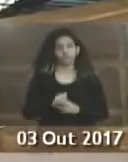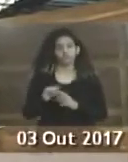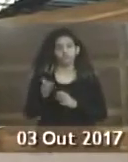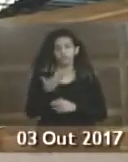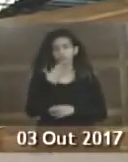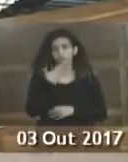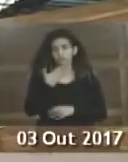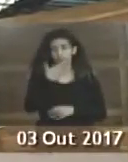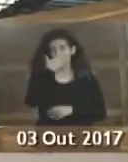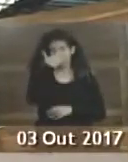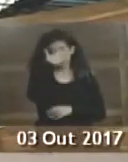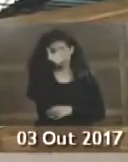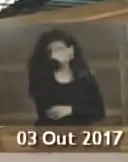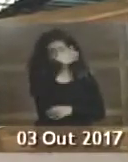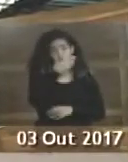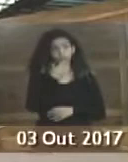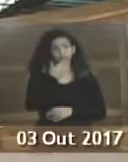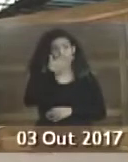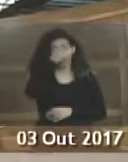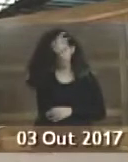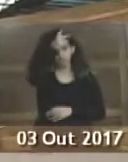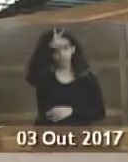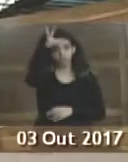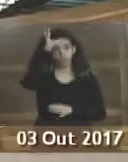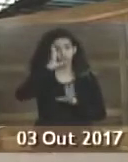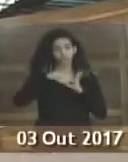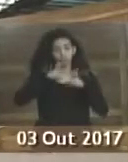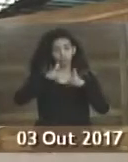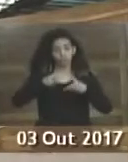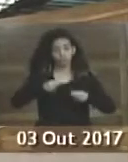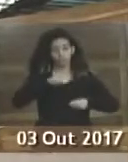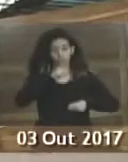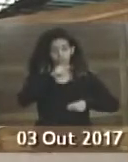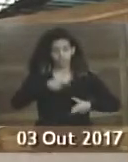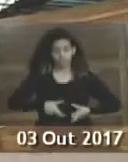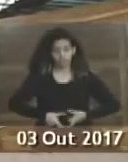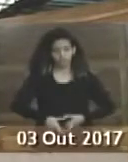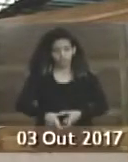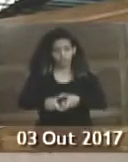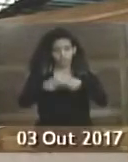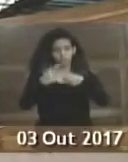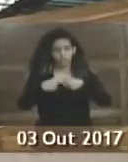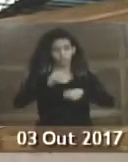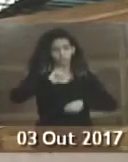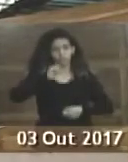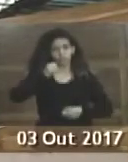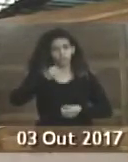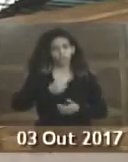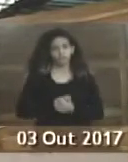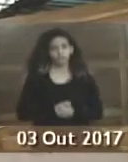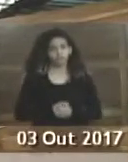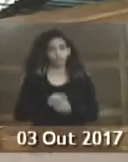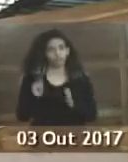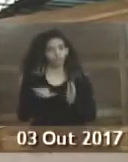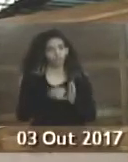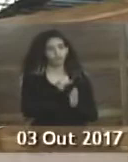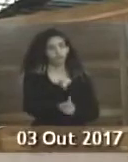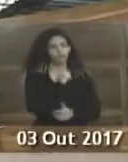número 467/17, indicando ao prefeito a limpeza de rede de águas fluviais na Rua Nova Iguaçu, no bairro Japuíba. Indicação